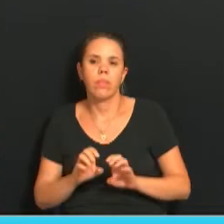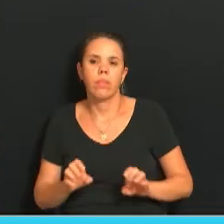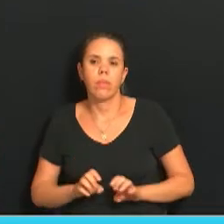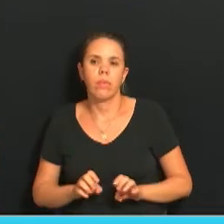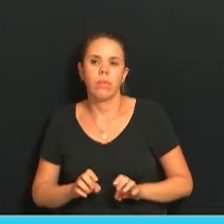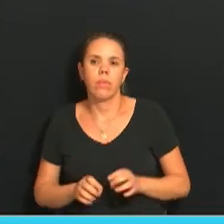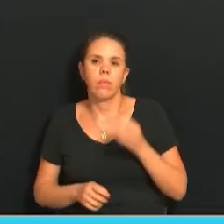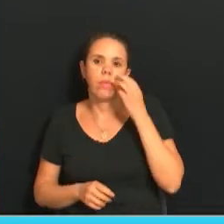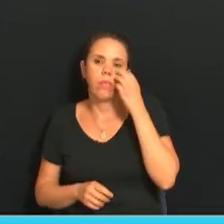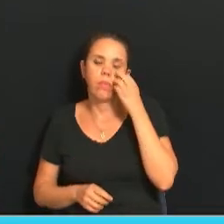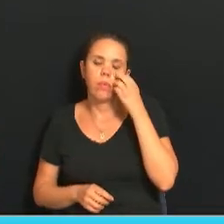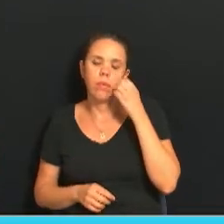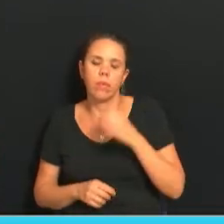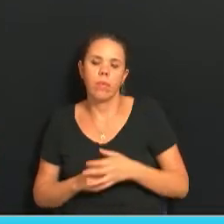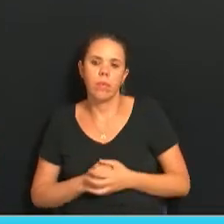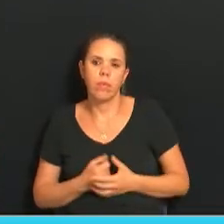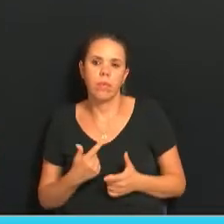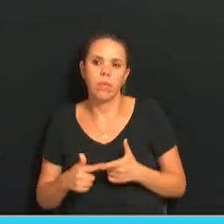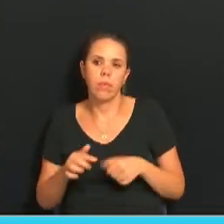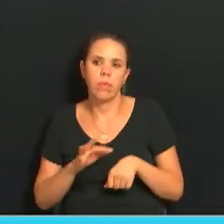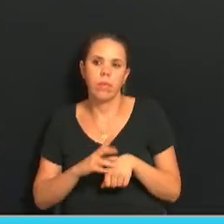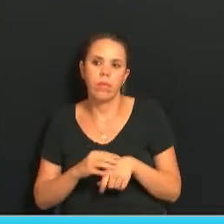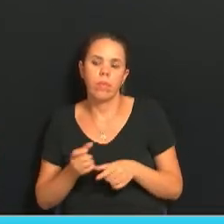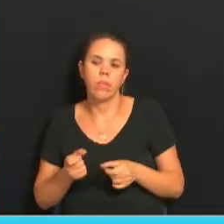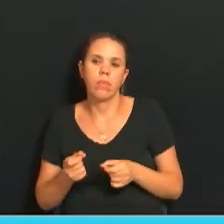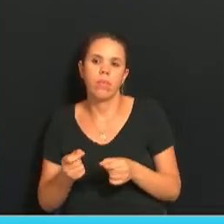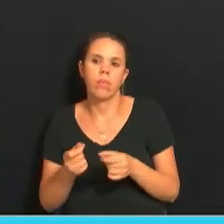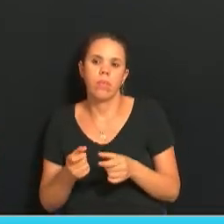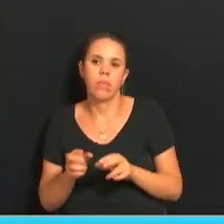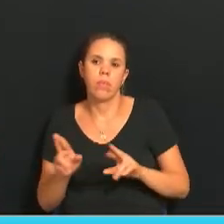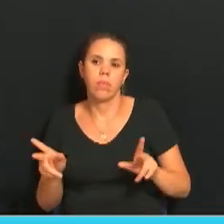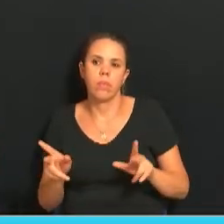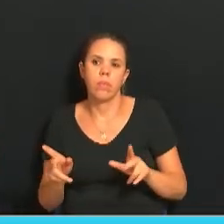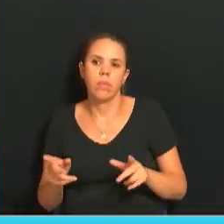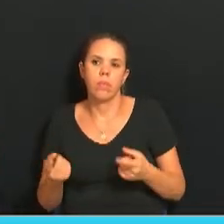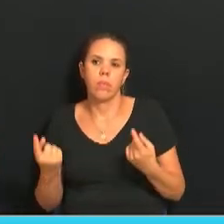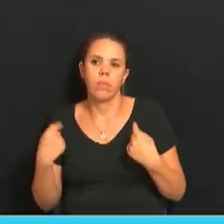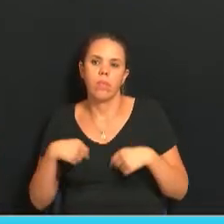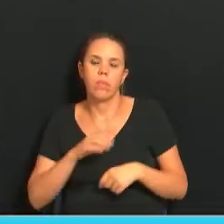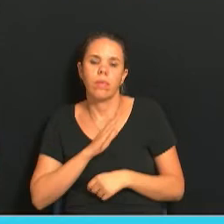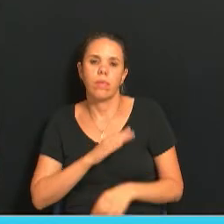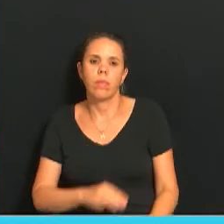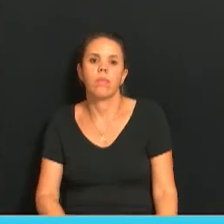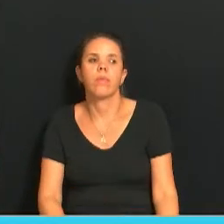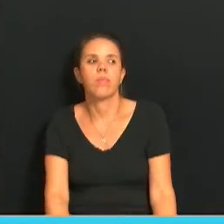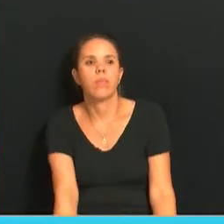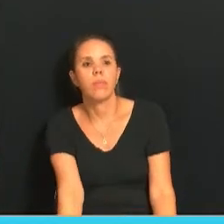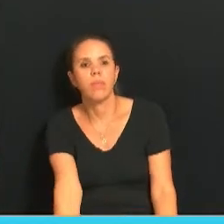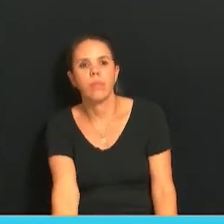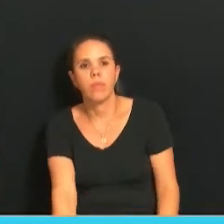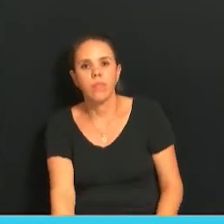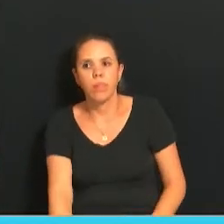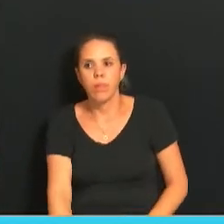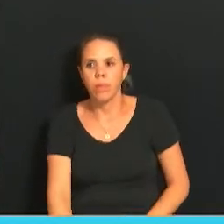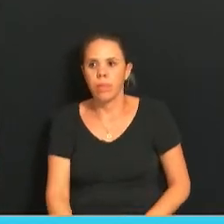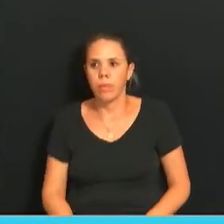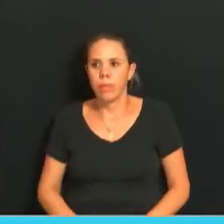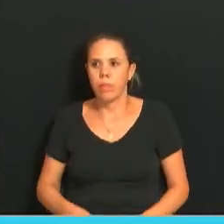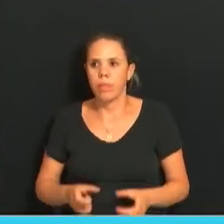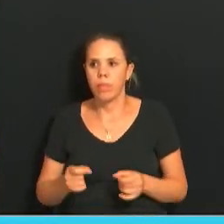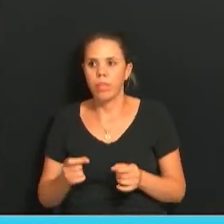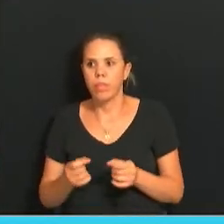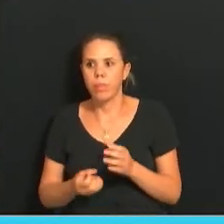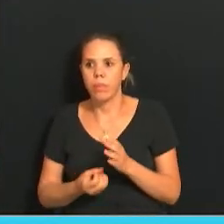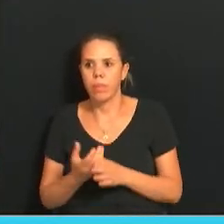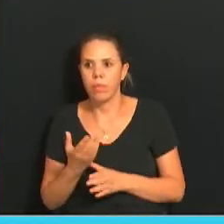sustentação, que são os sarcomas, diferentes dos tumores vasculares, etc. Então, todo câncer, quando nasce